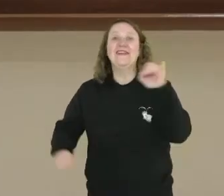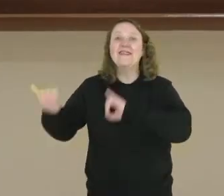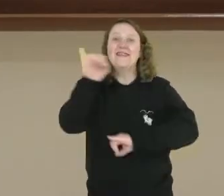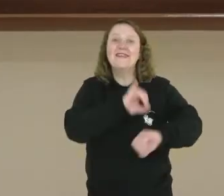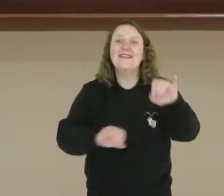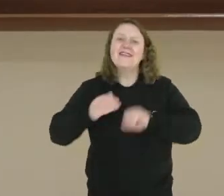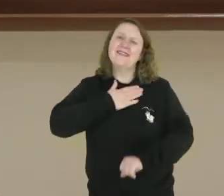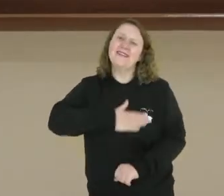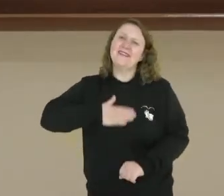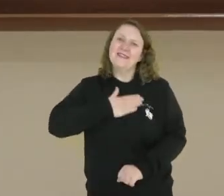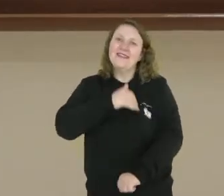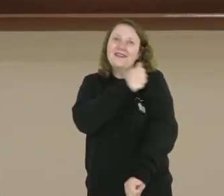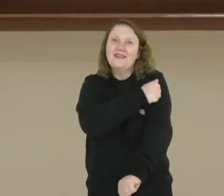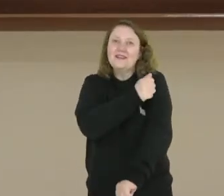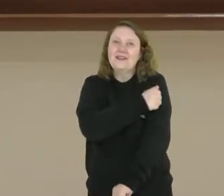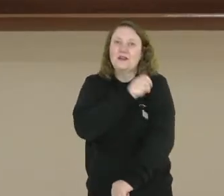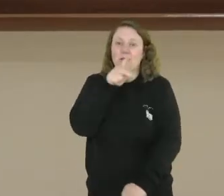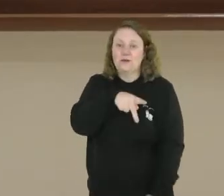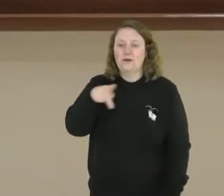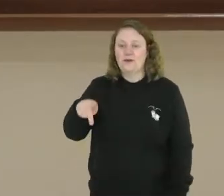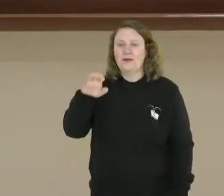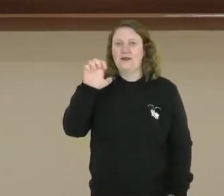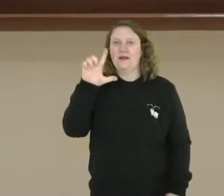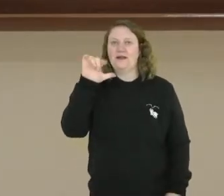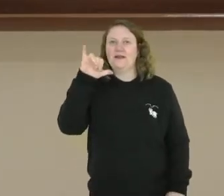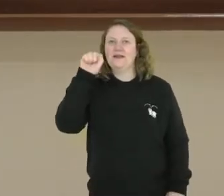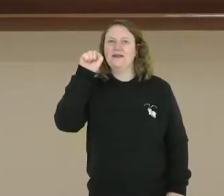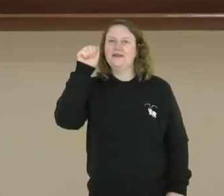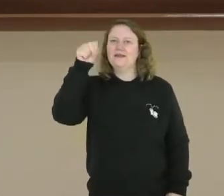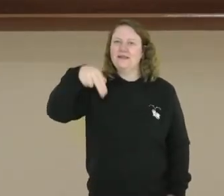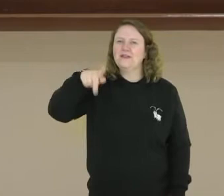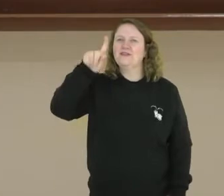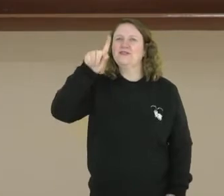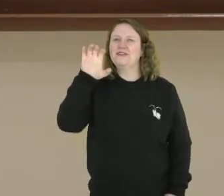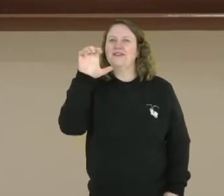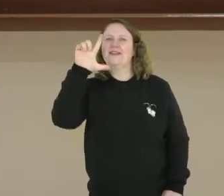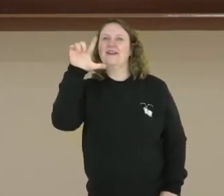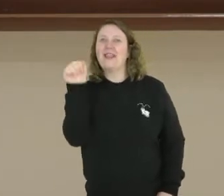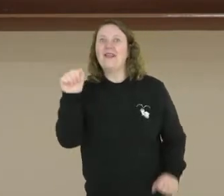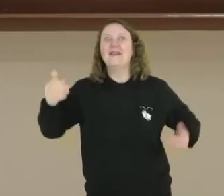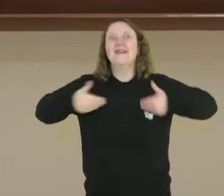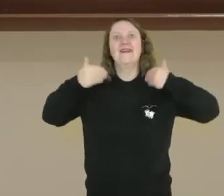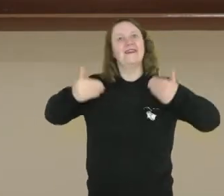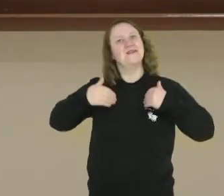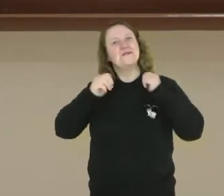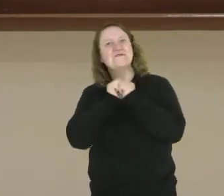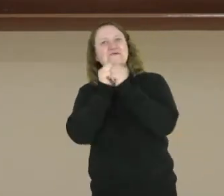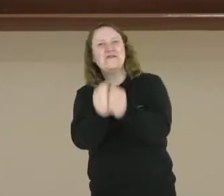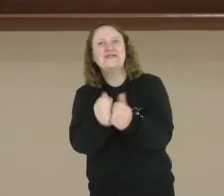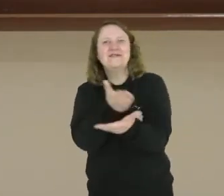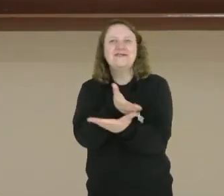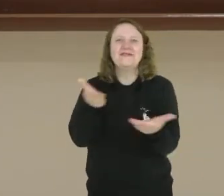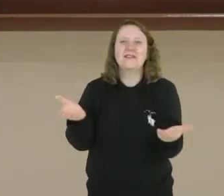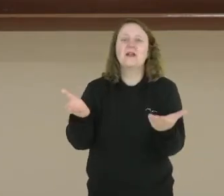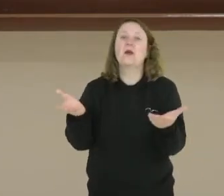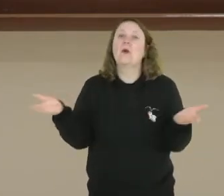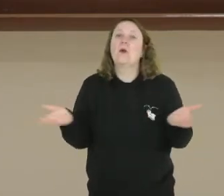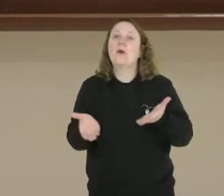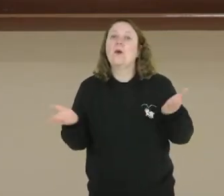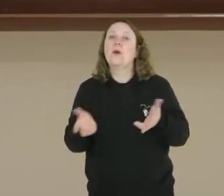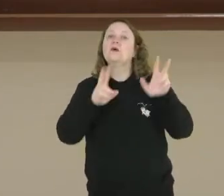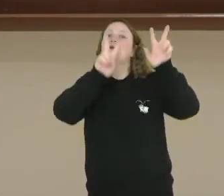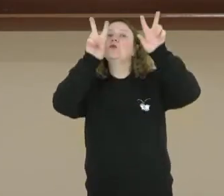queridos alunos, professora Elisângela, que alegria estar aqui com você. Hoje nós vamos falar sobre